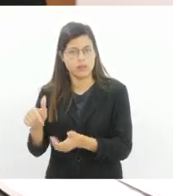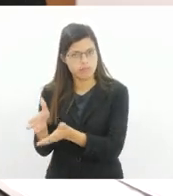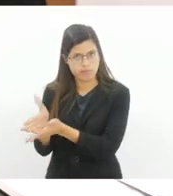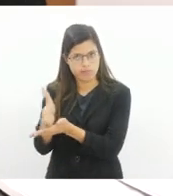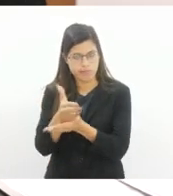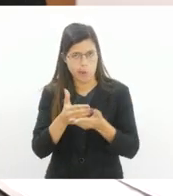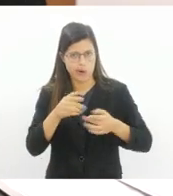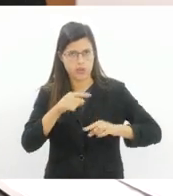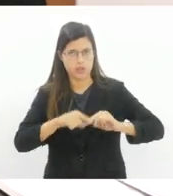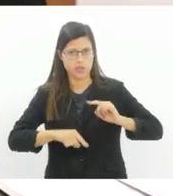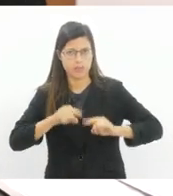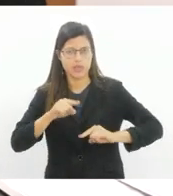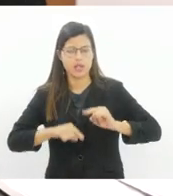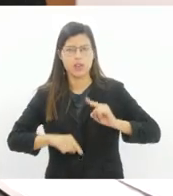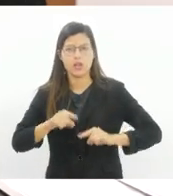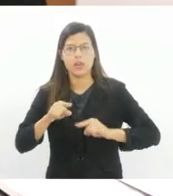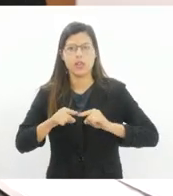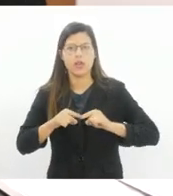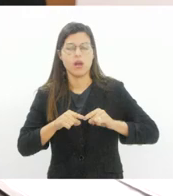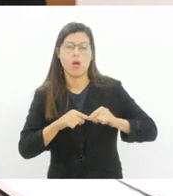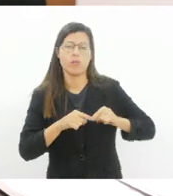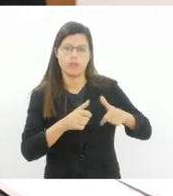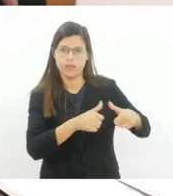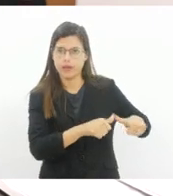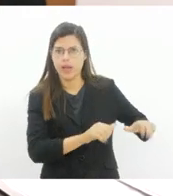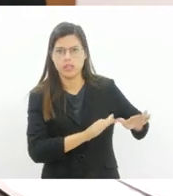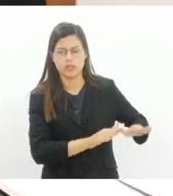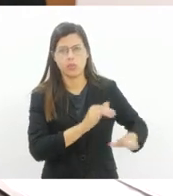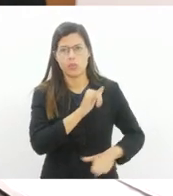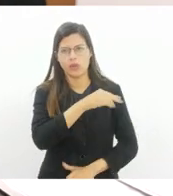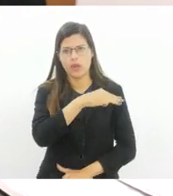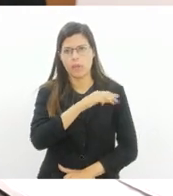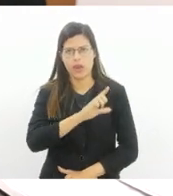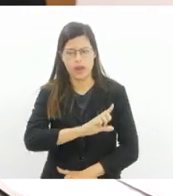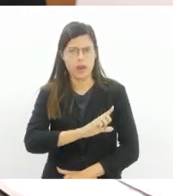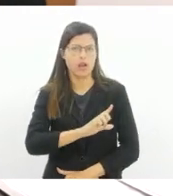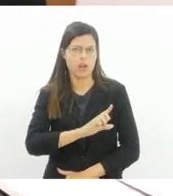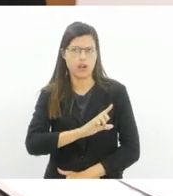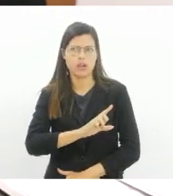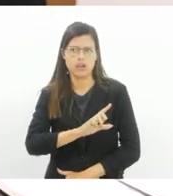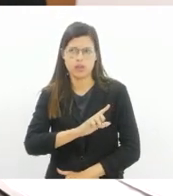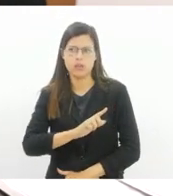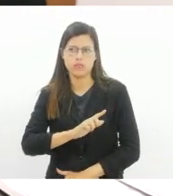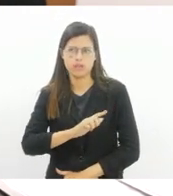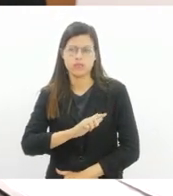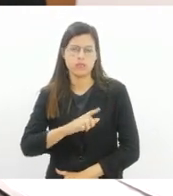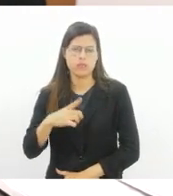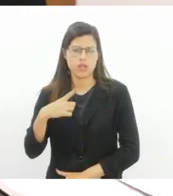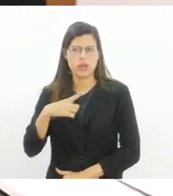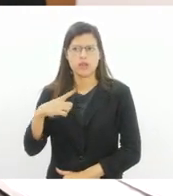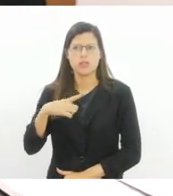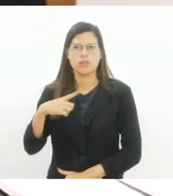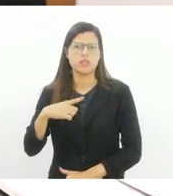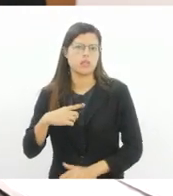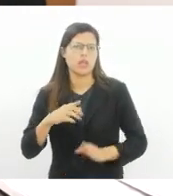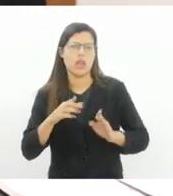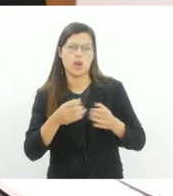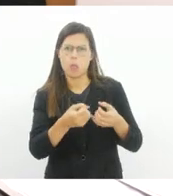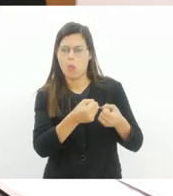né, reservada no IML, essa coleta de vestígio, tem um armário,